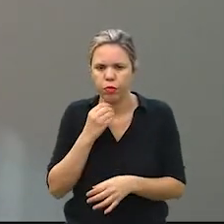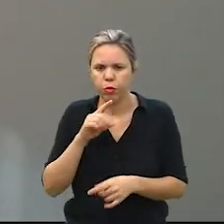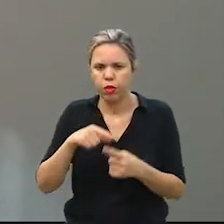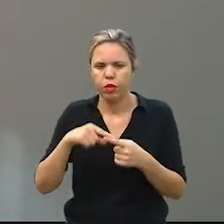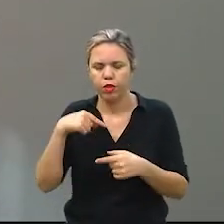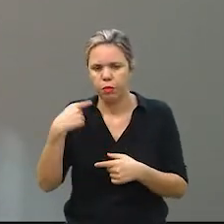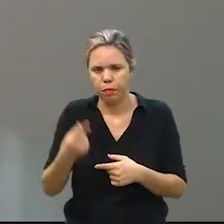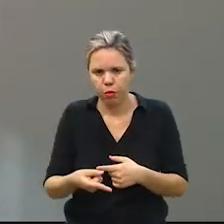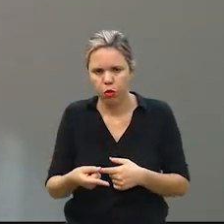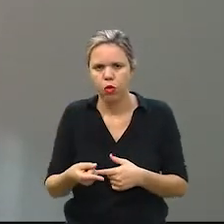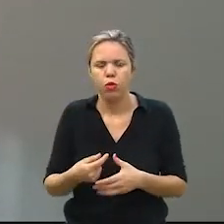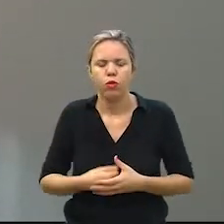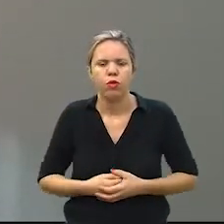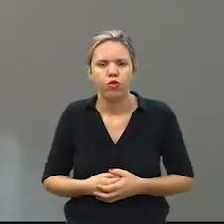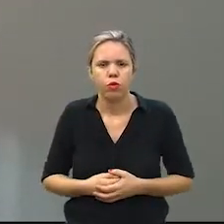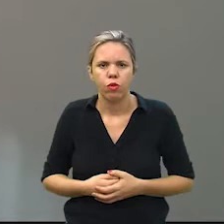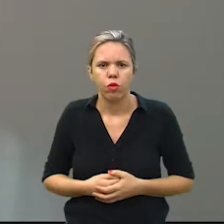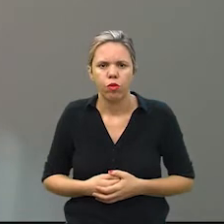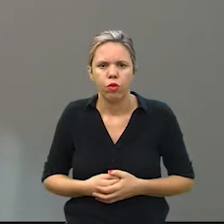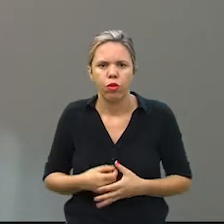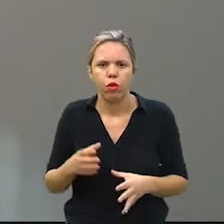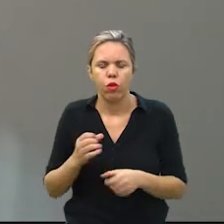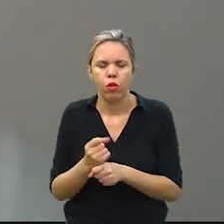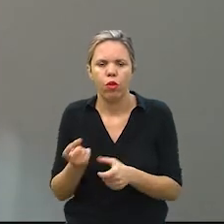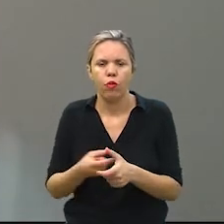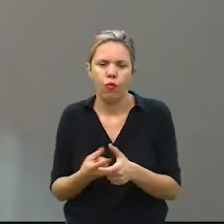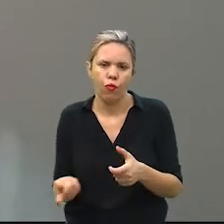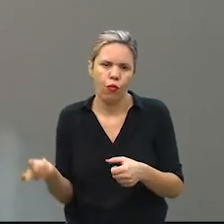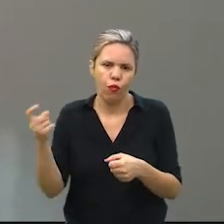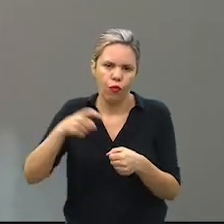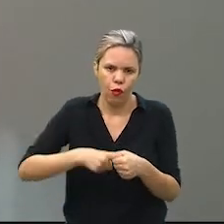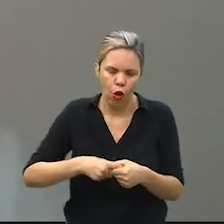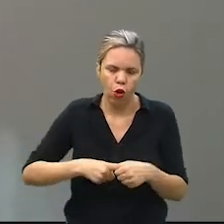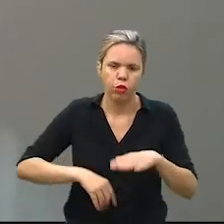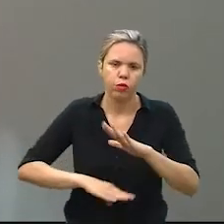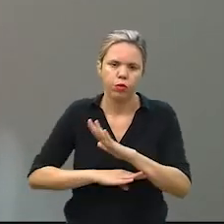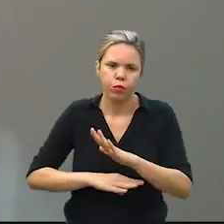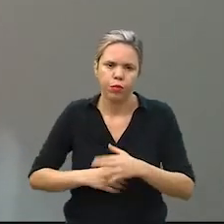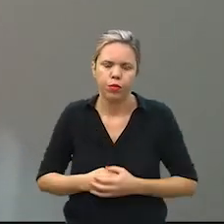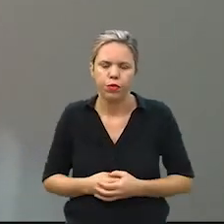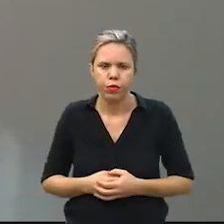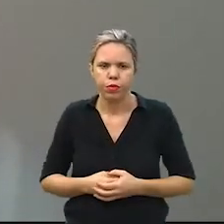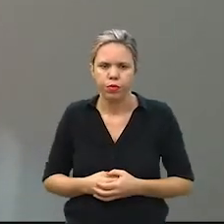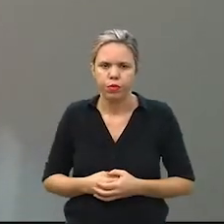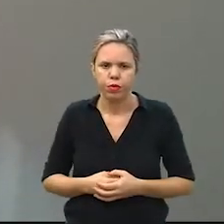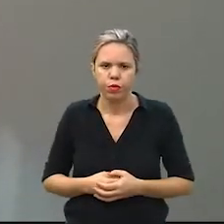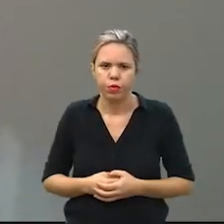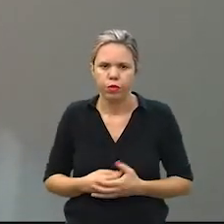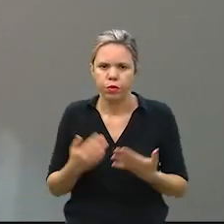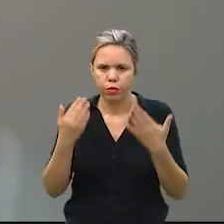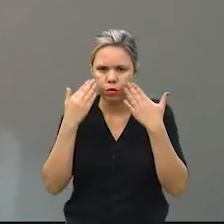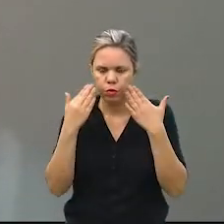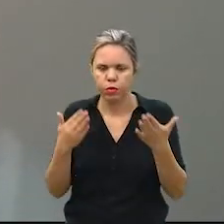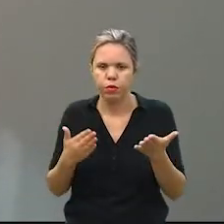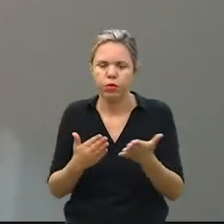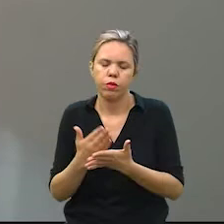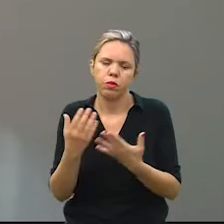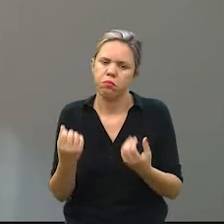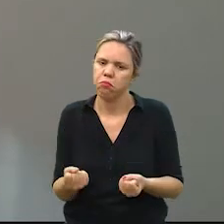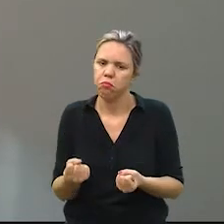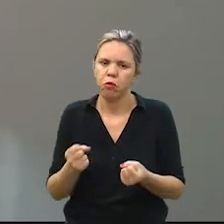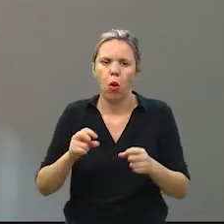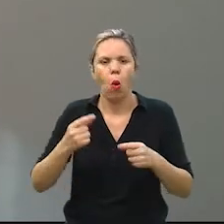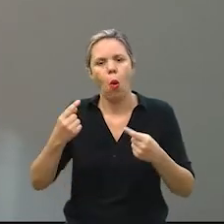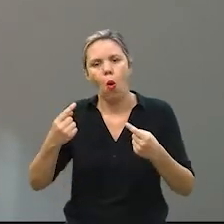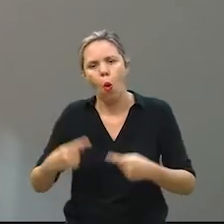depois essas contas voltam para o Legislativo para que, com um parecer favorável ou